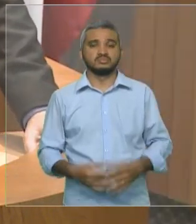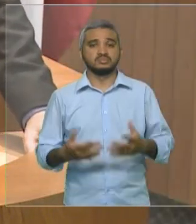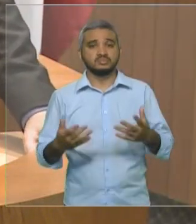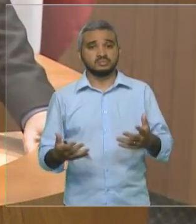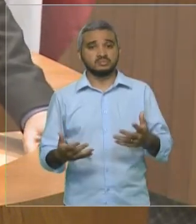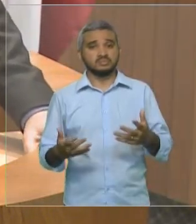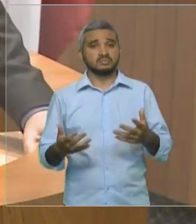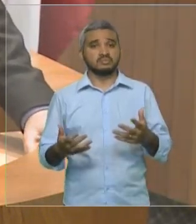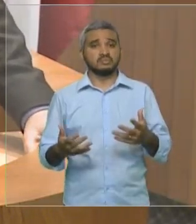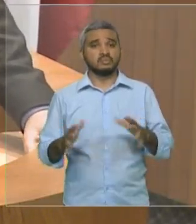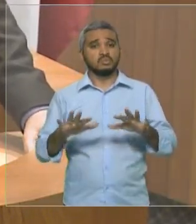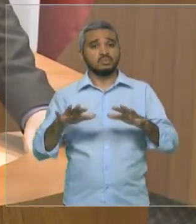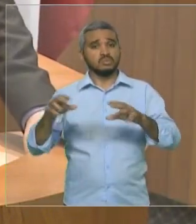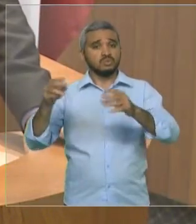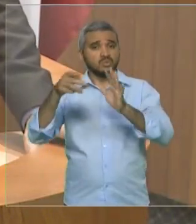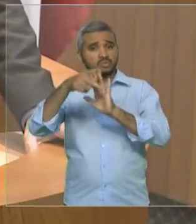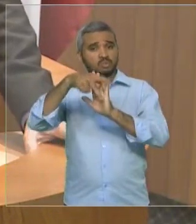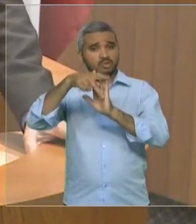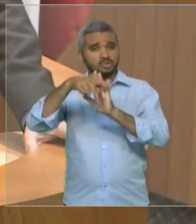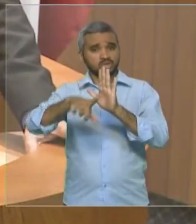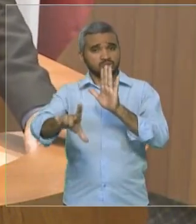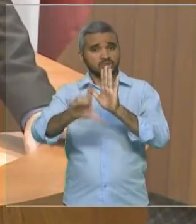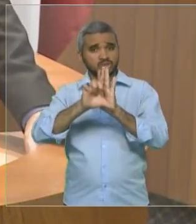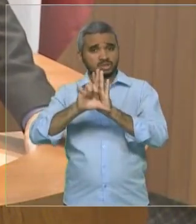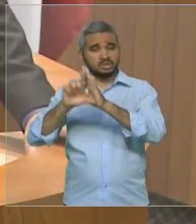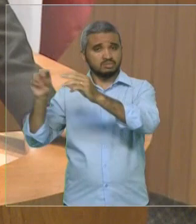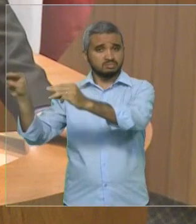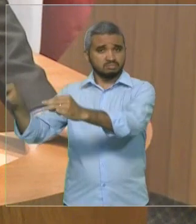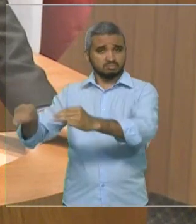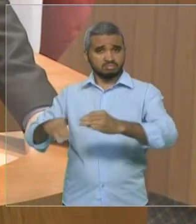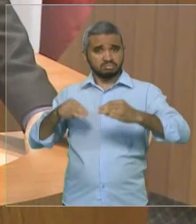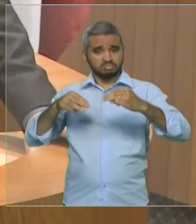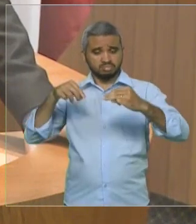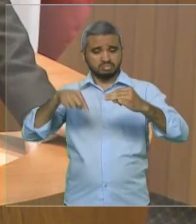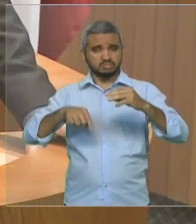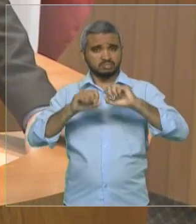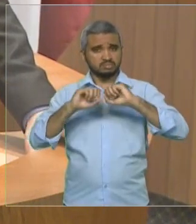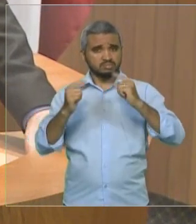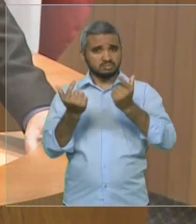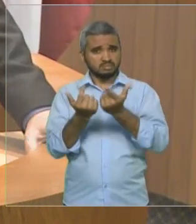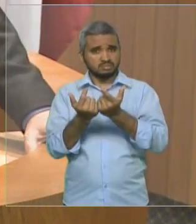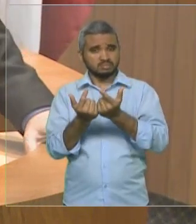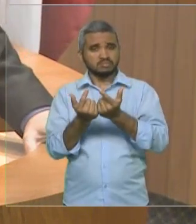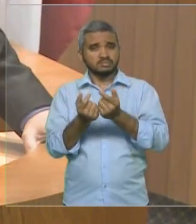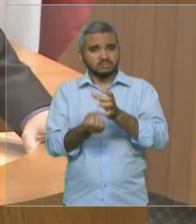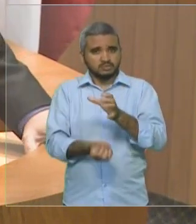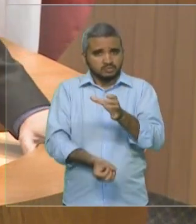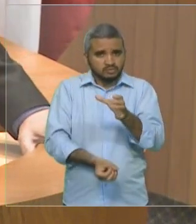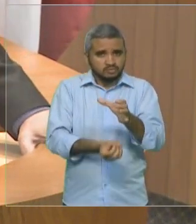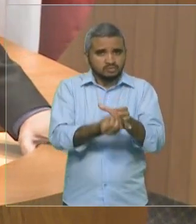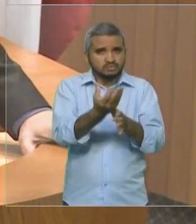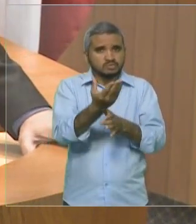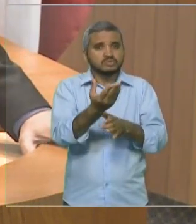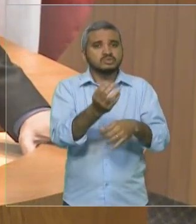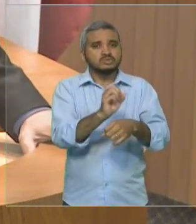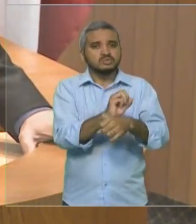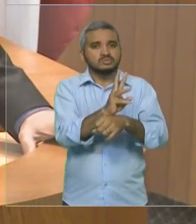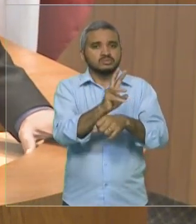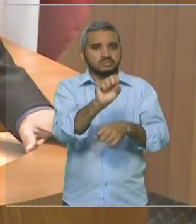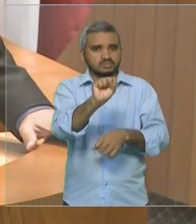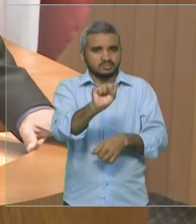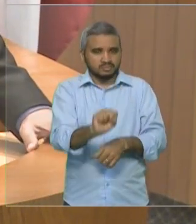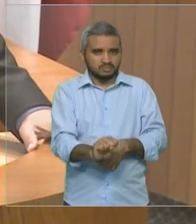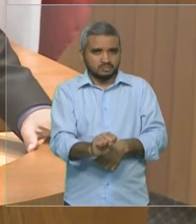chegou a esta casa o projeto de lei de criação da UEMA Sul. E eu tive a satisfação de ser relator